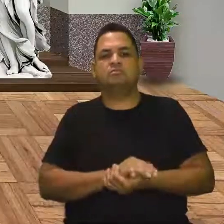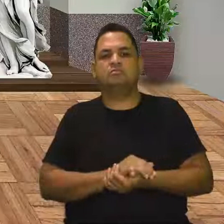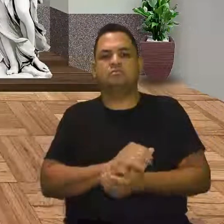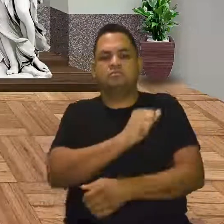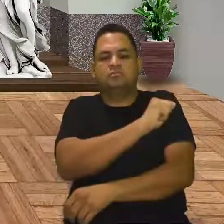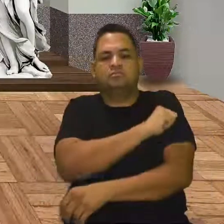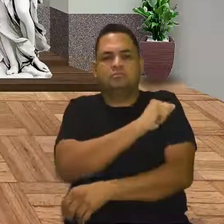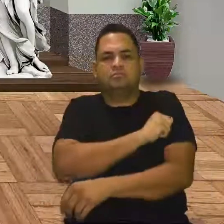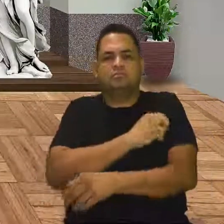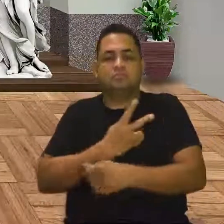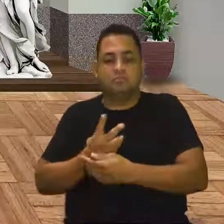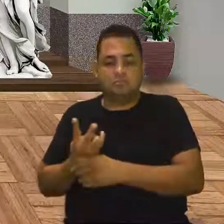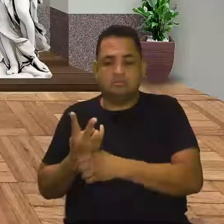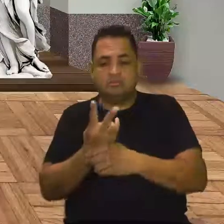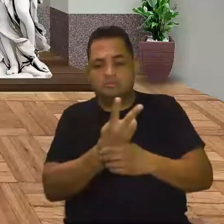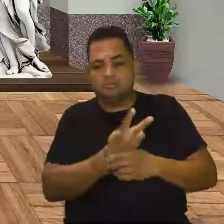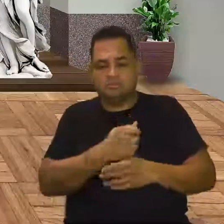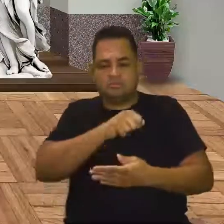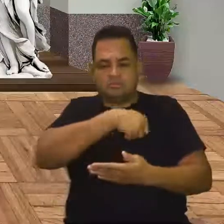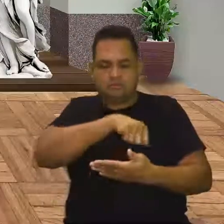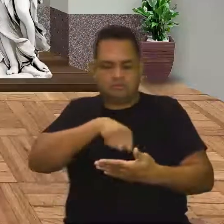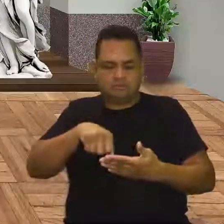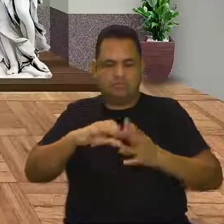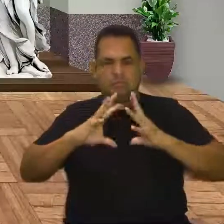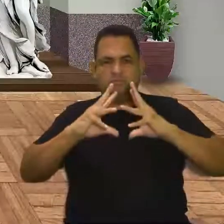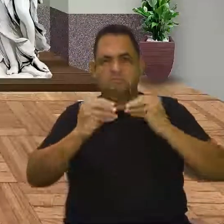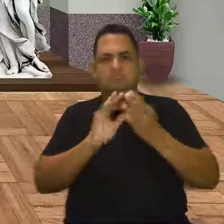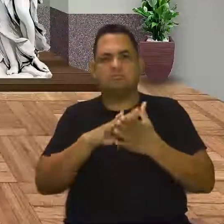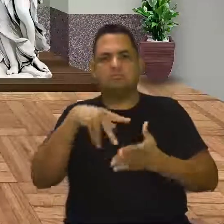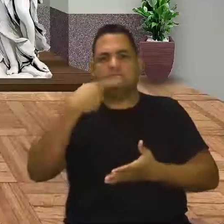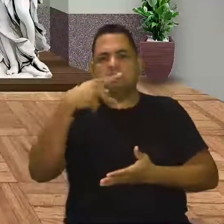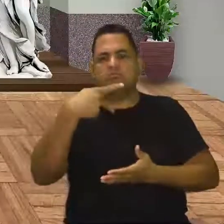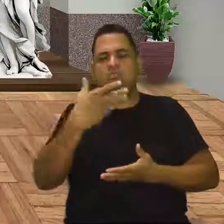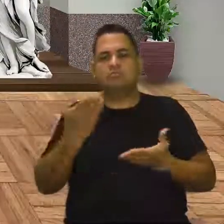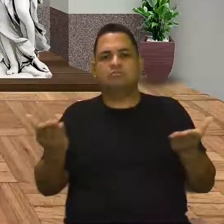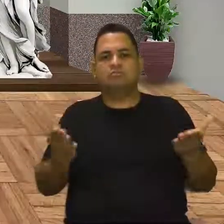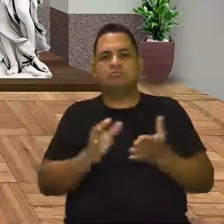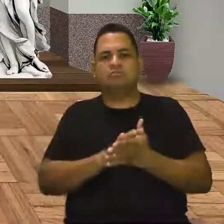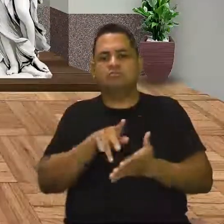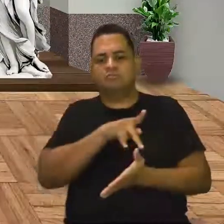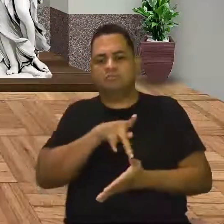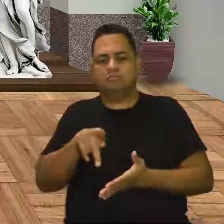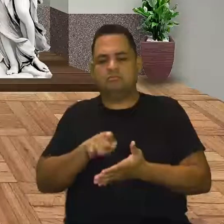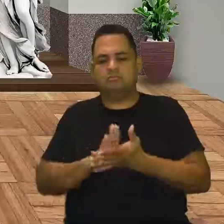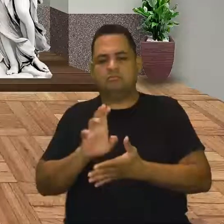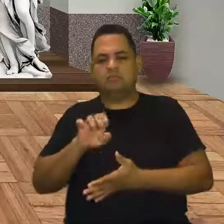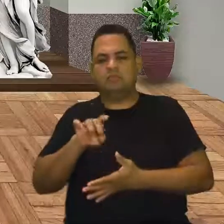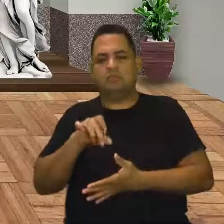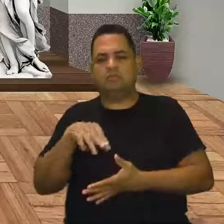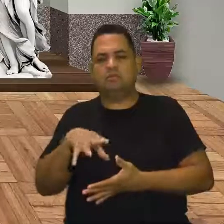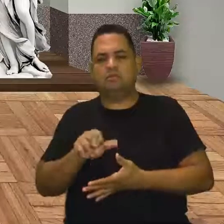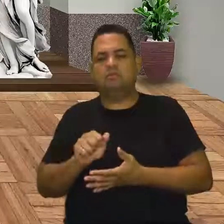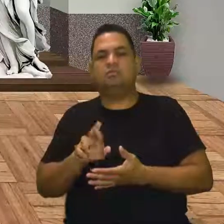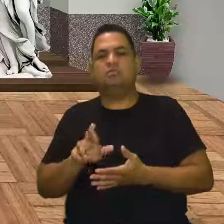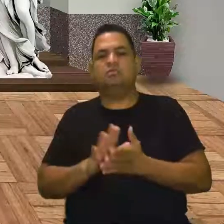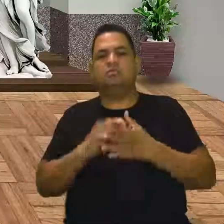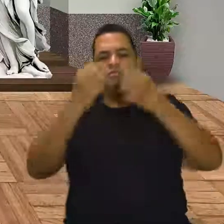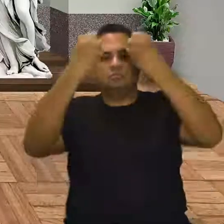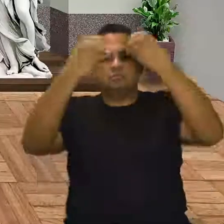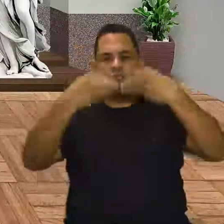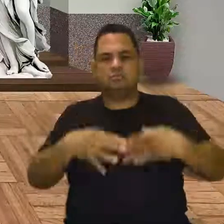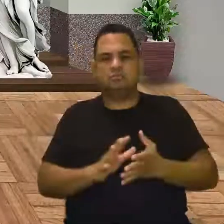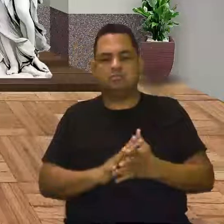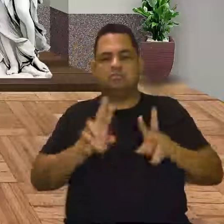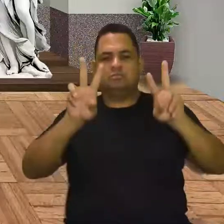aluno, procure anotar tudo que eu estiver falando aqui. O professor Ismar, ele vai estar explicando